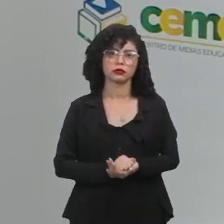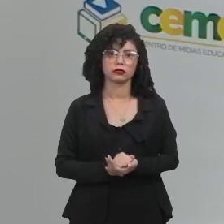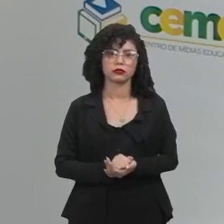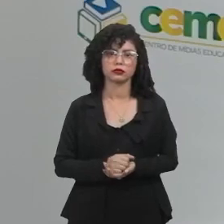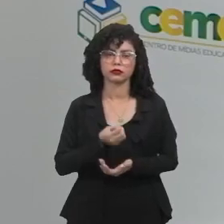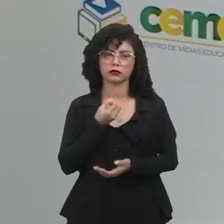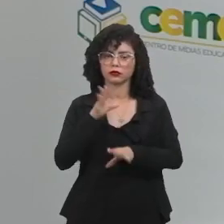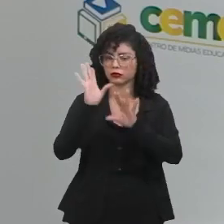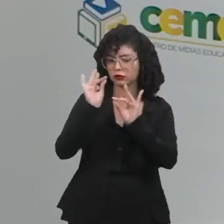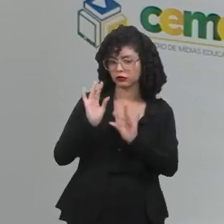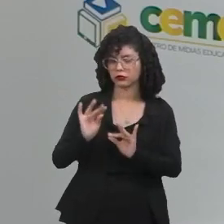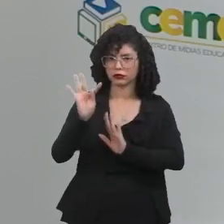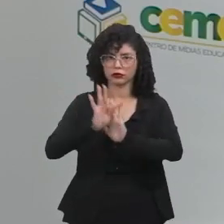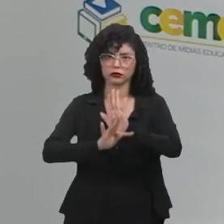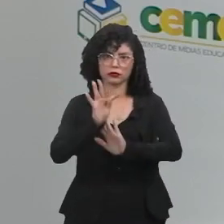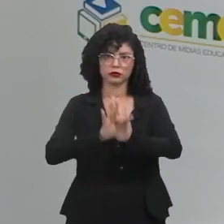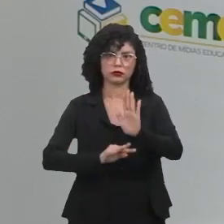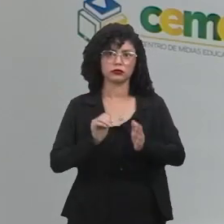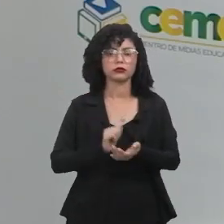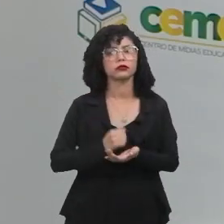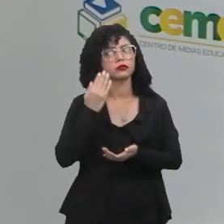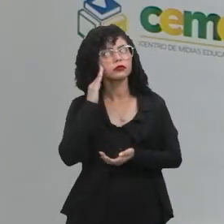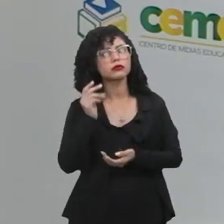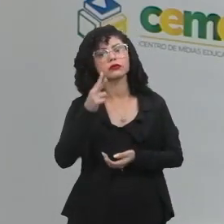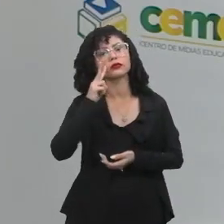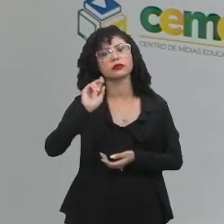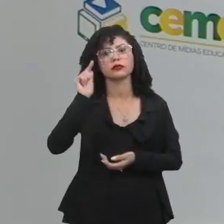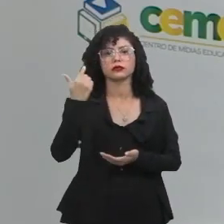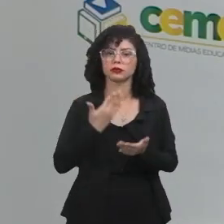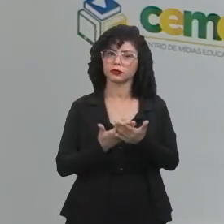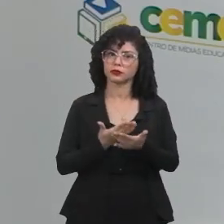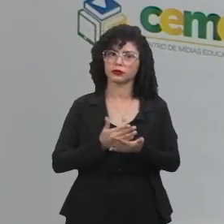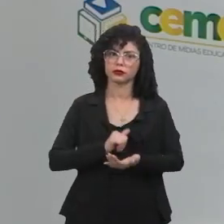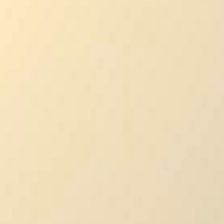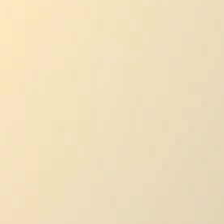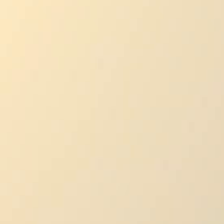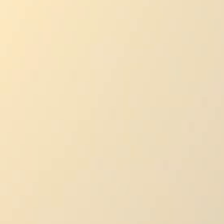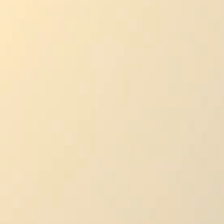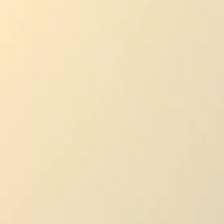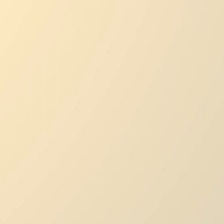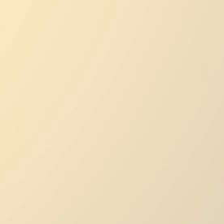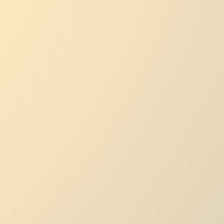bem delicada do texto. Espero que todos tenham entendido. Nos vemos na próxima aula.